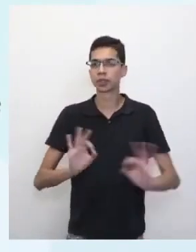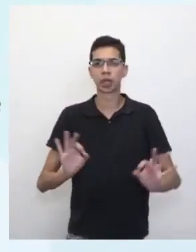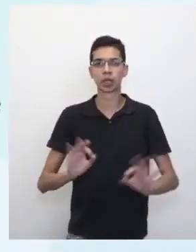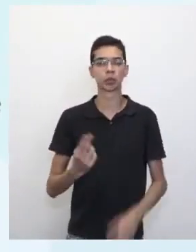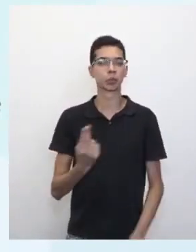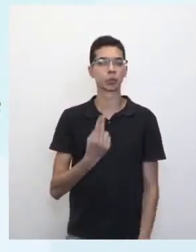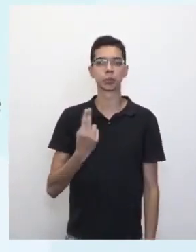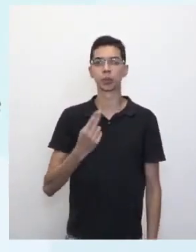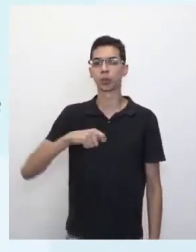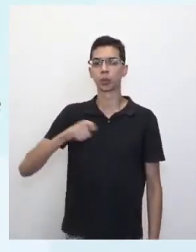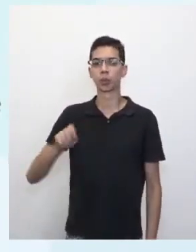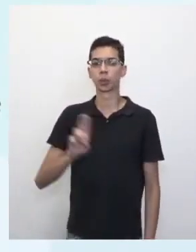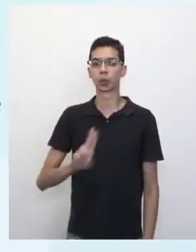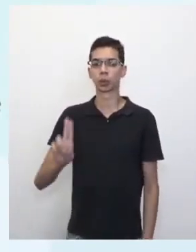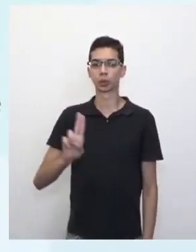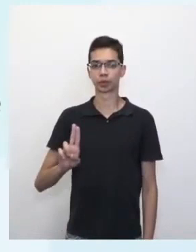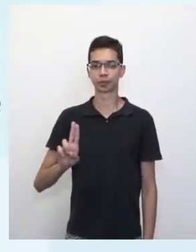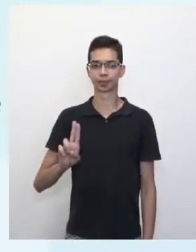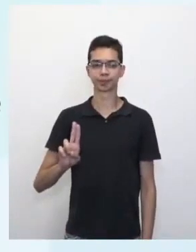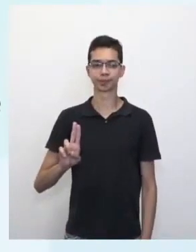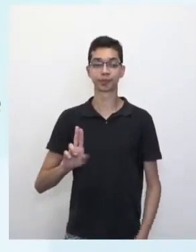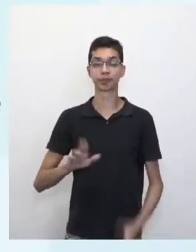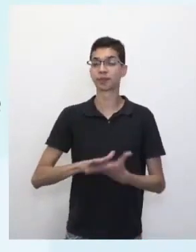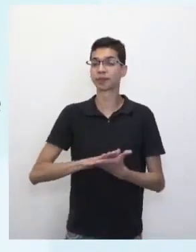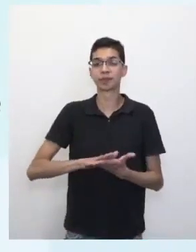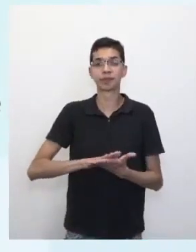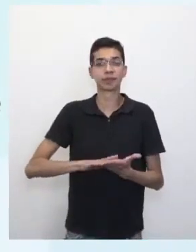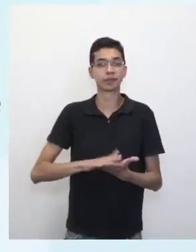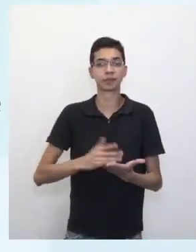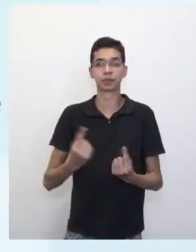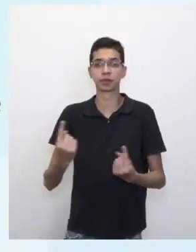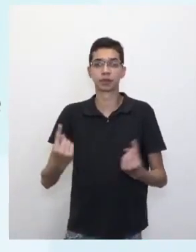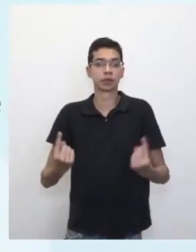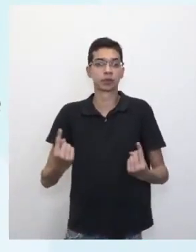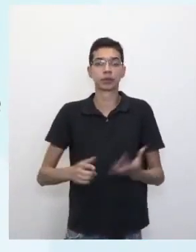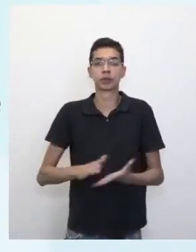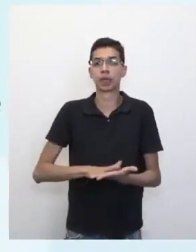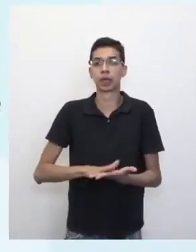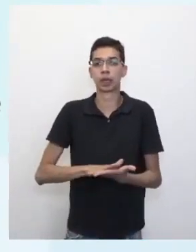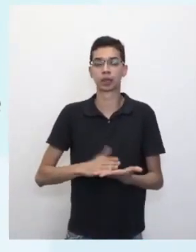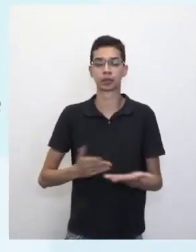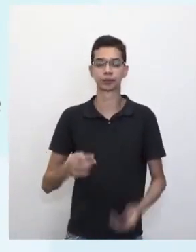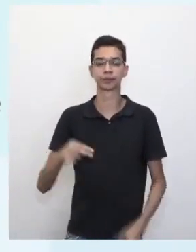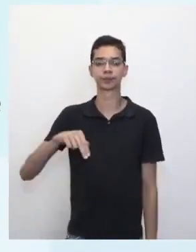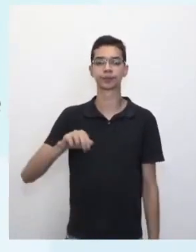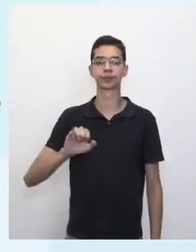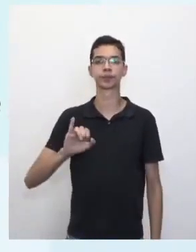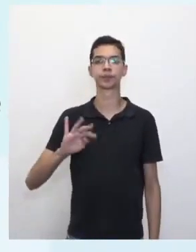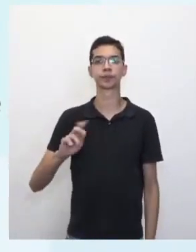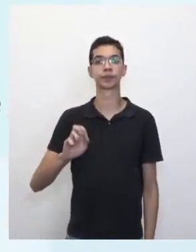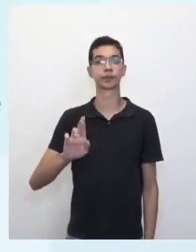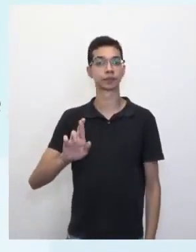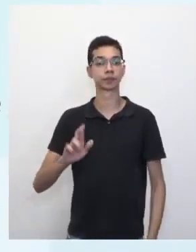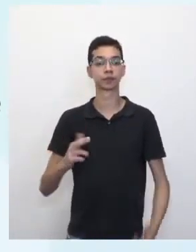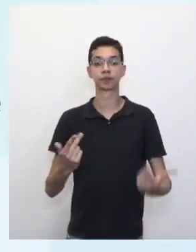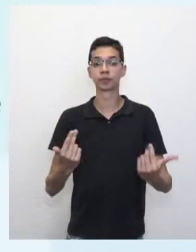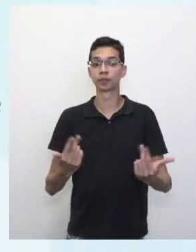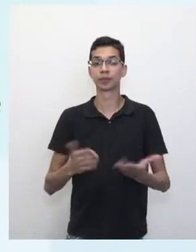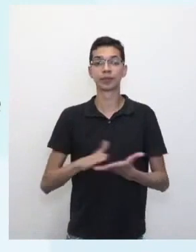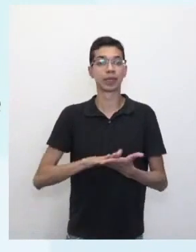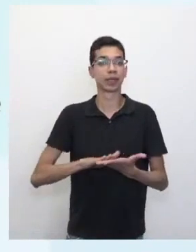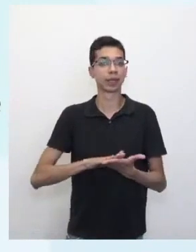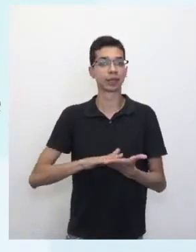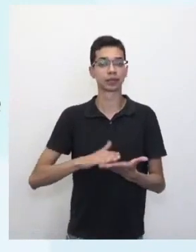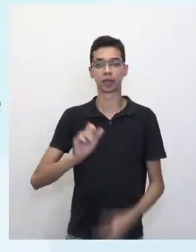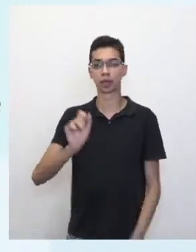So, neither, nenhum, nor, nem o outro. Então, neither the blue marker, nem o